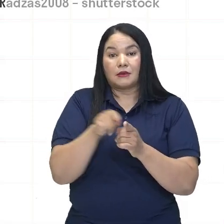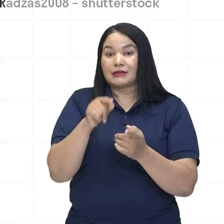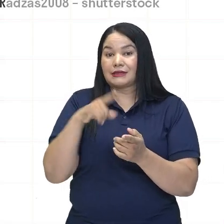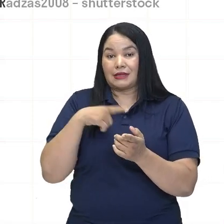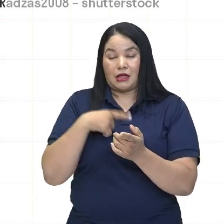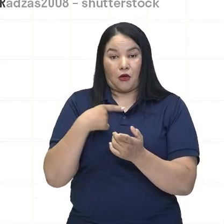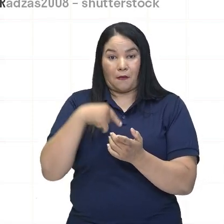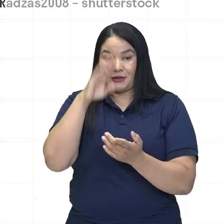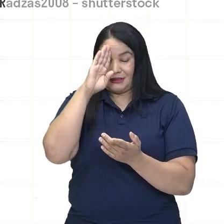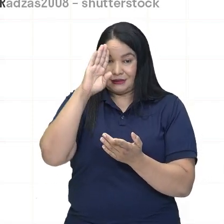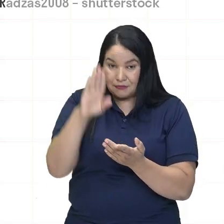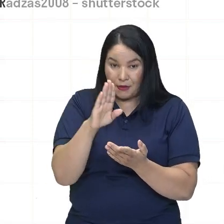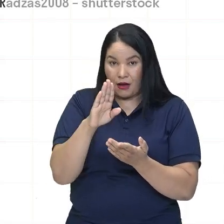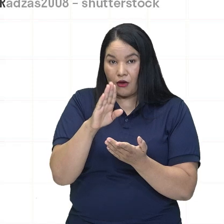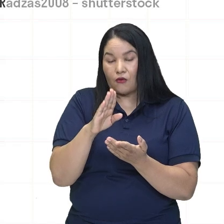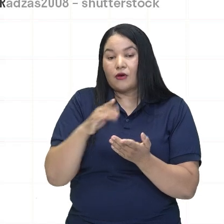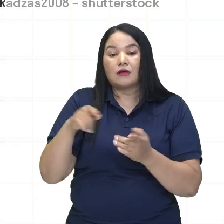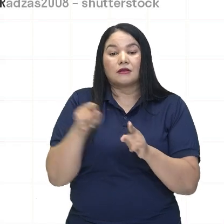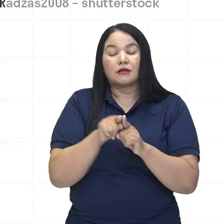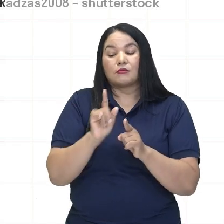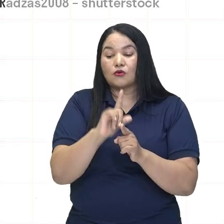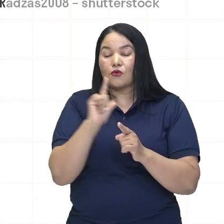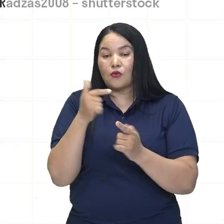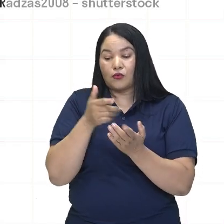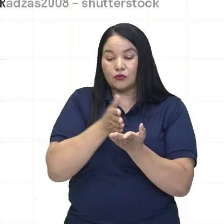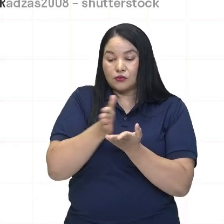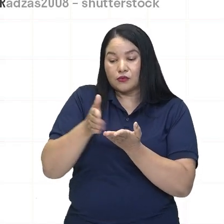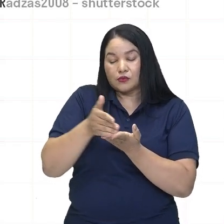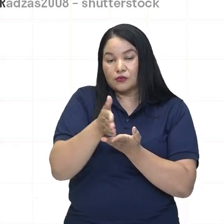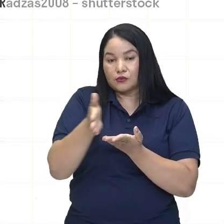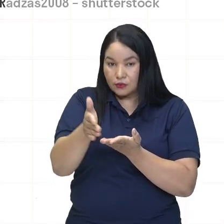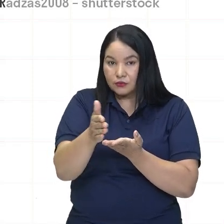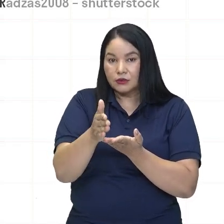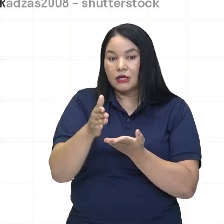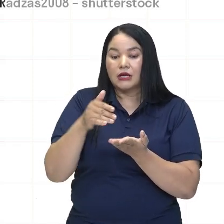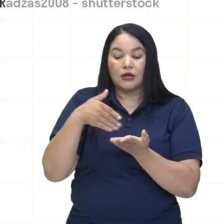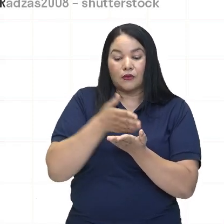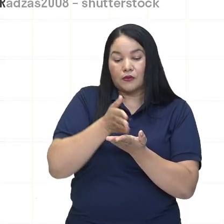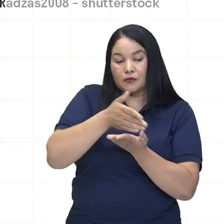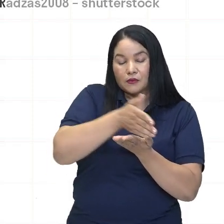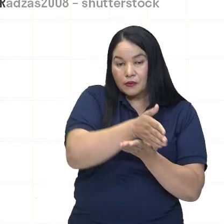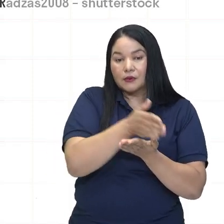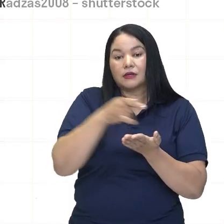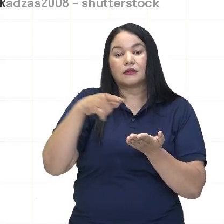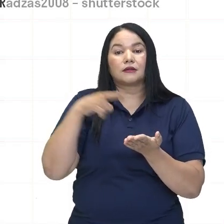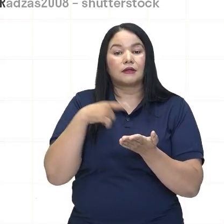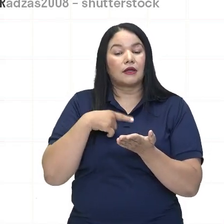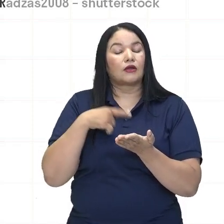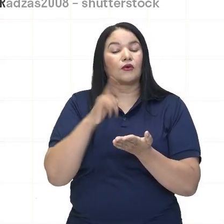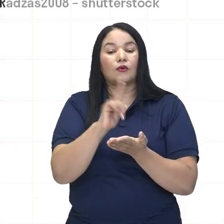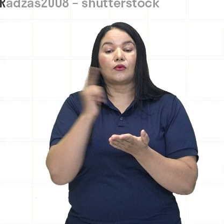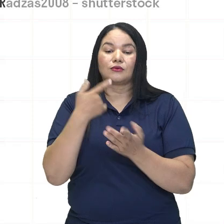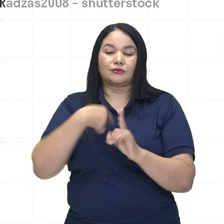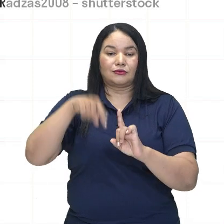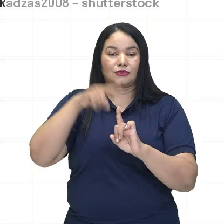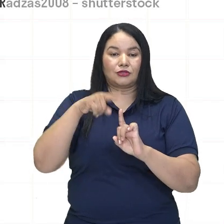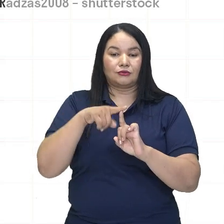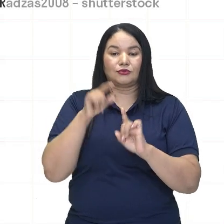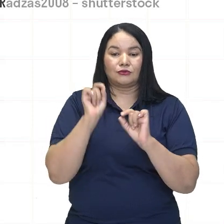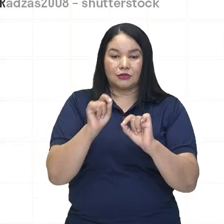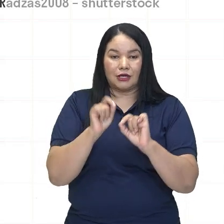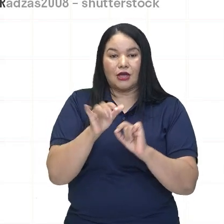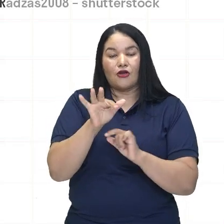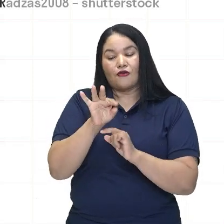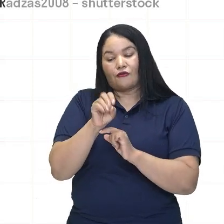principal e outros afluentes, outros braços de rios, aí eu vou ter o tipo de foz